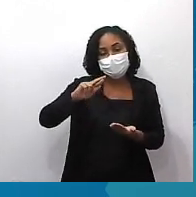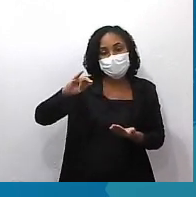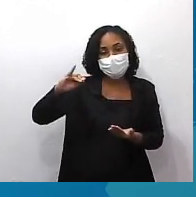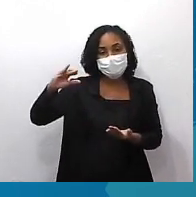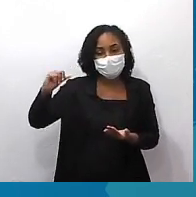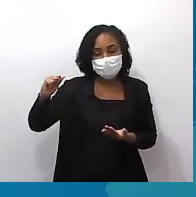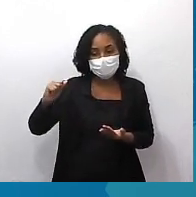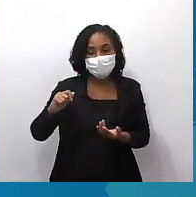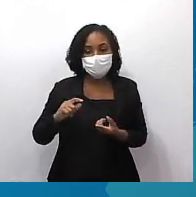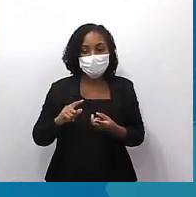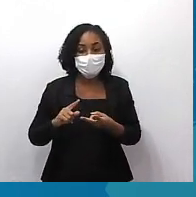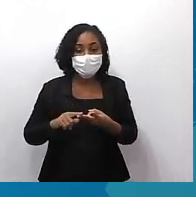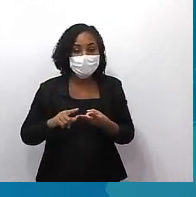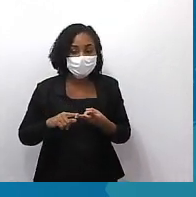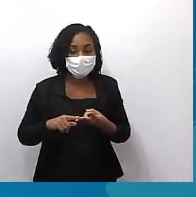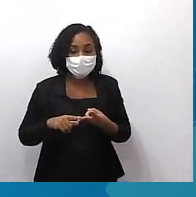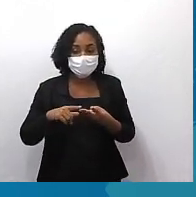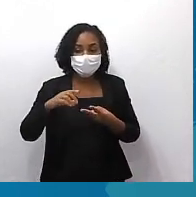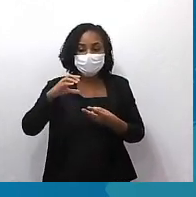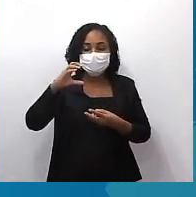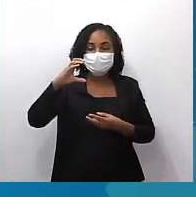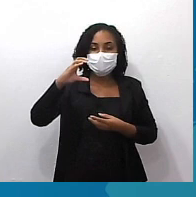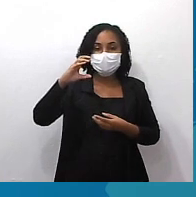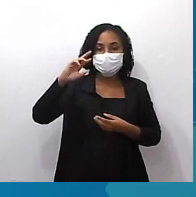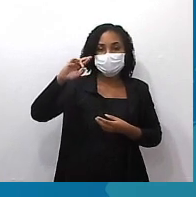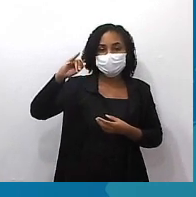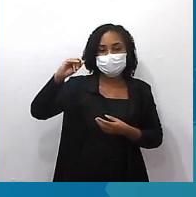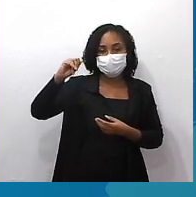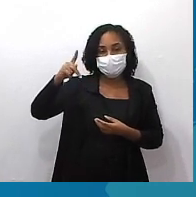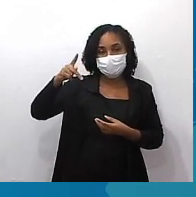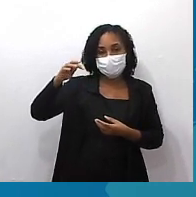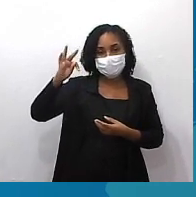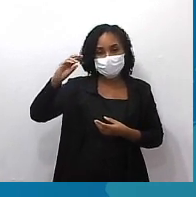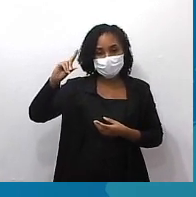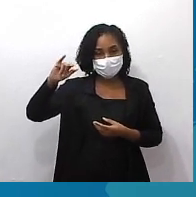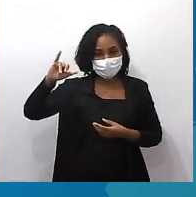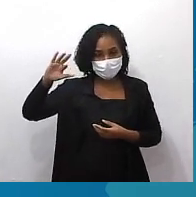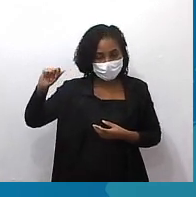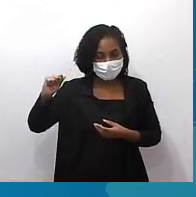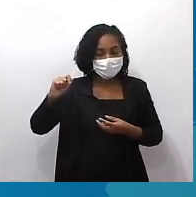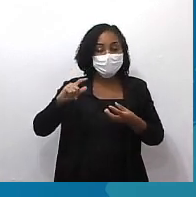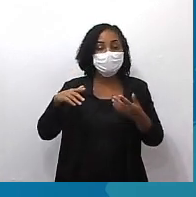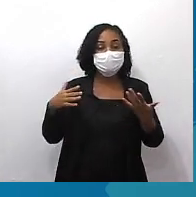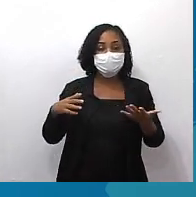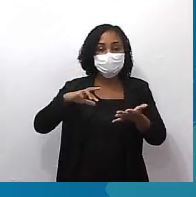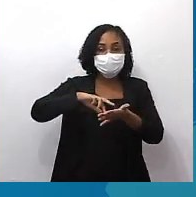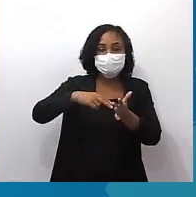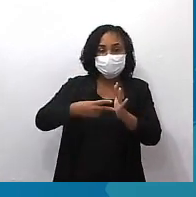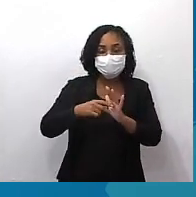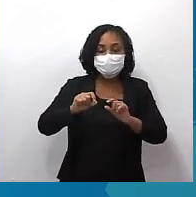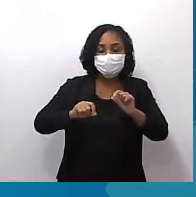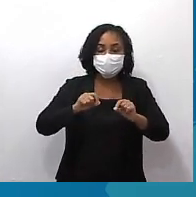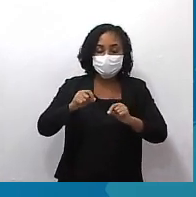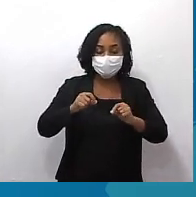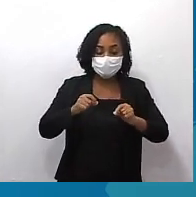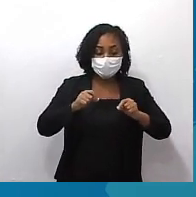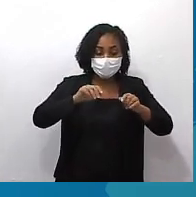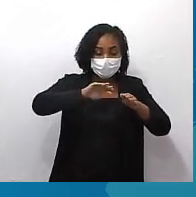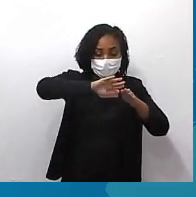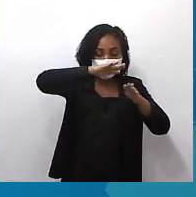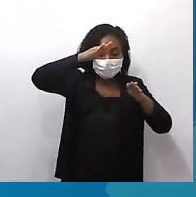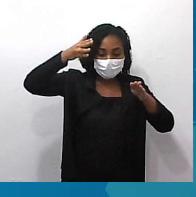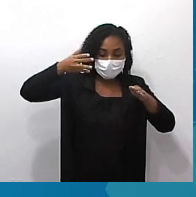a criptorreica é aquele rio que ele vai ter uma nascente lá em montante, né? Mas à medida que ele vai indo a jusante, ele